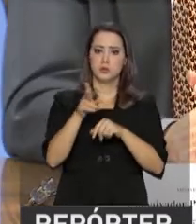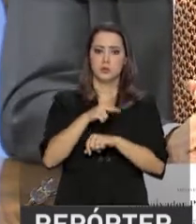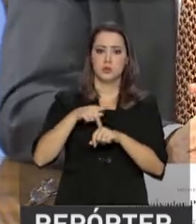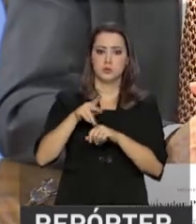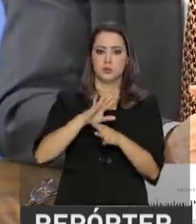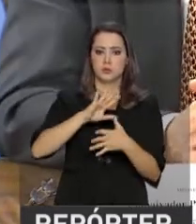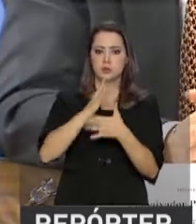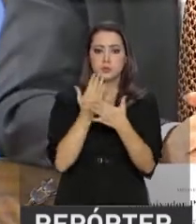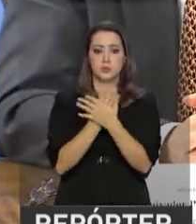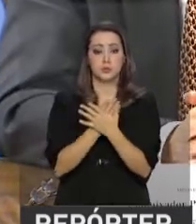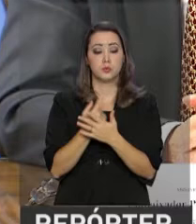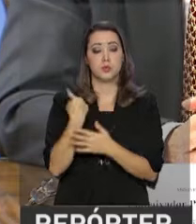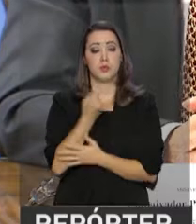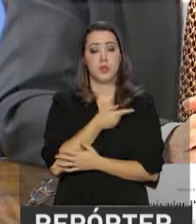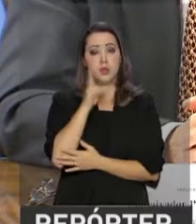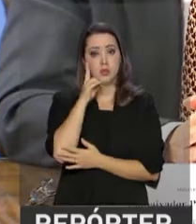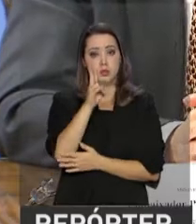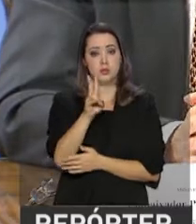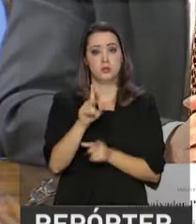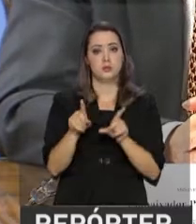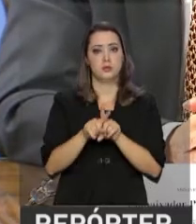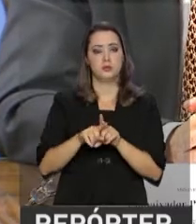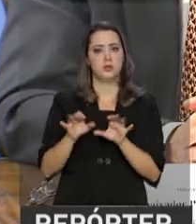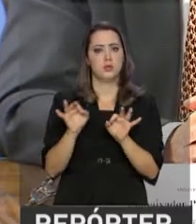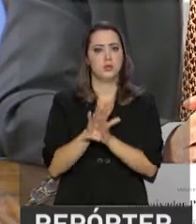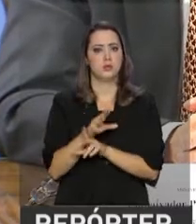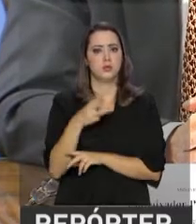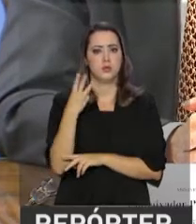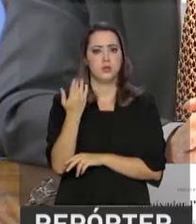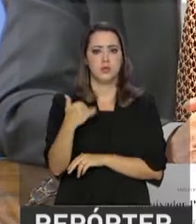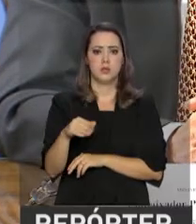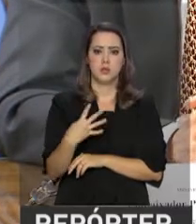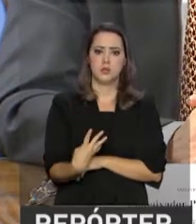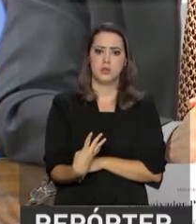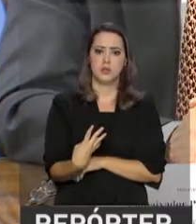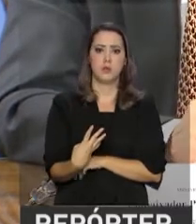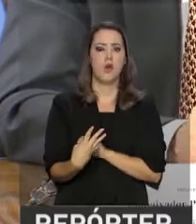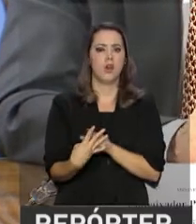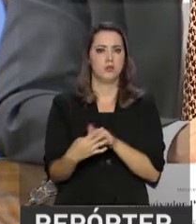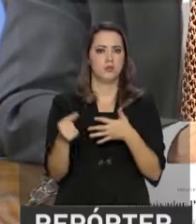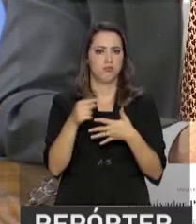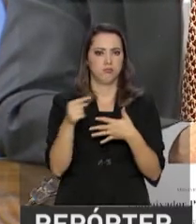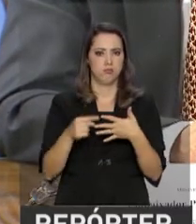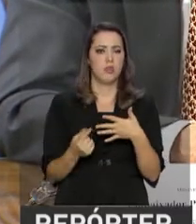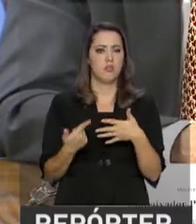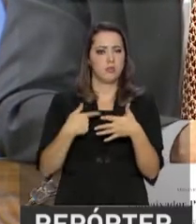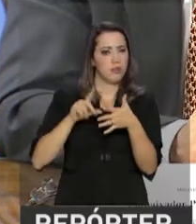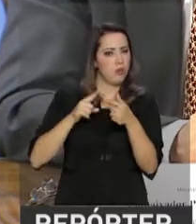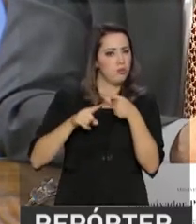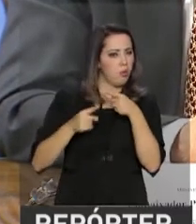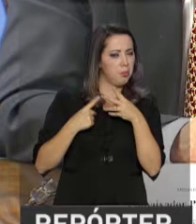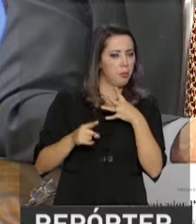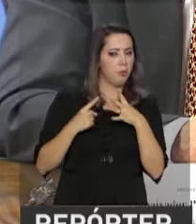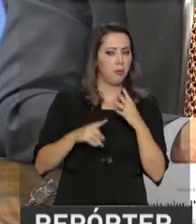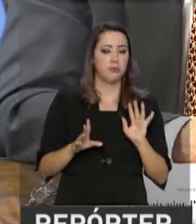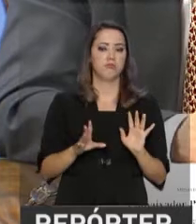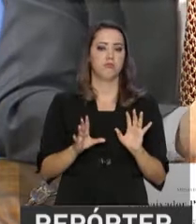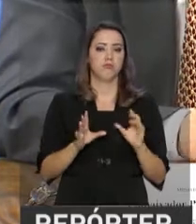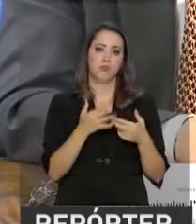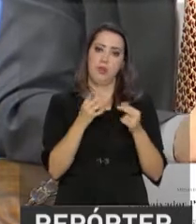e se conseguiu eliminar três quartos dessas medidas então nós